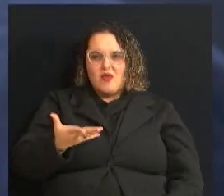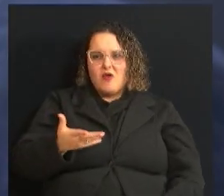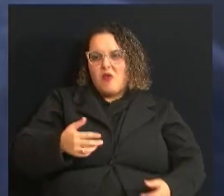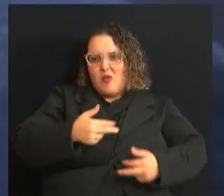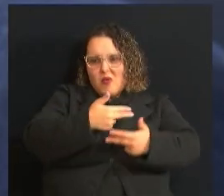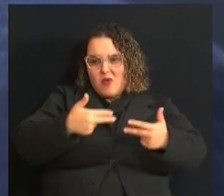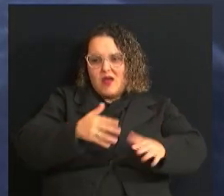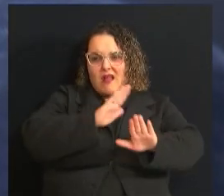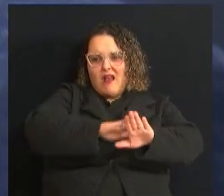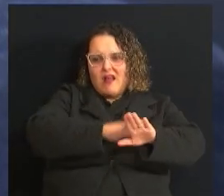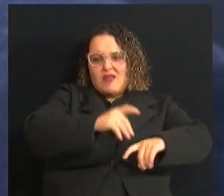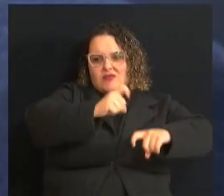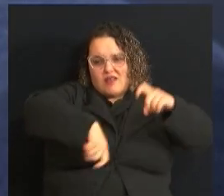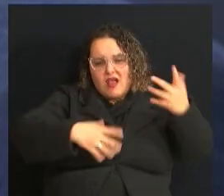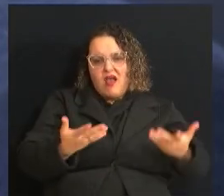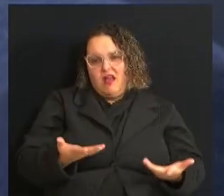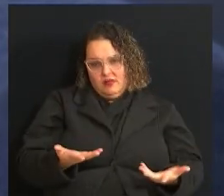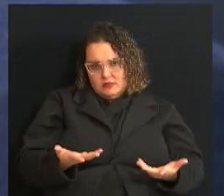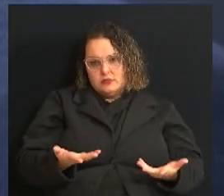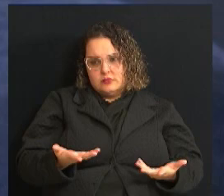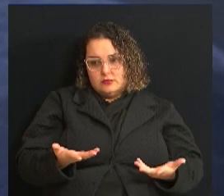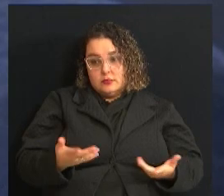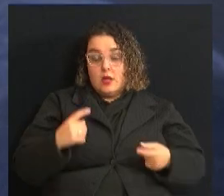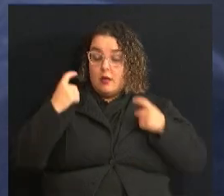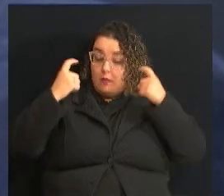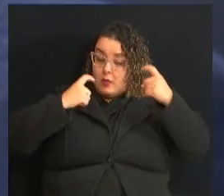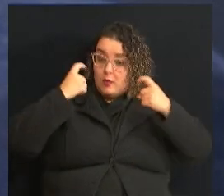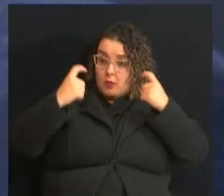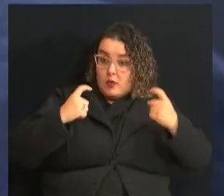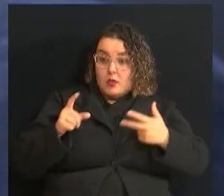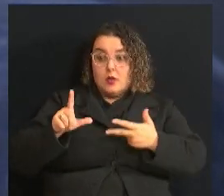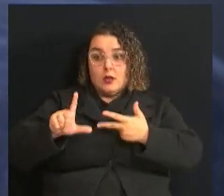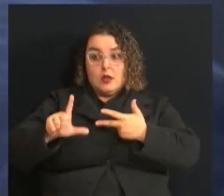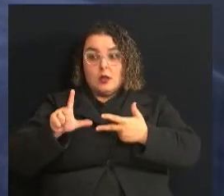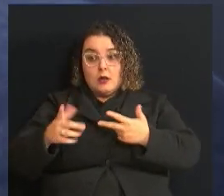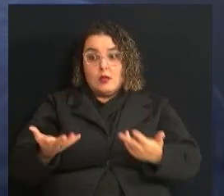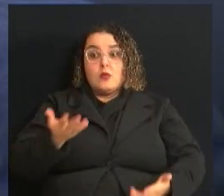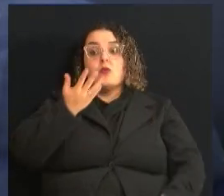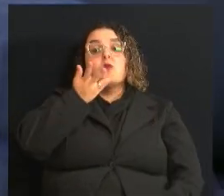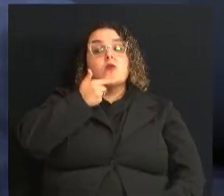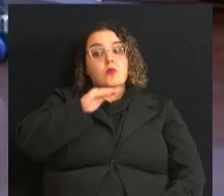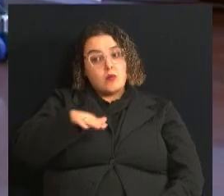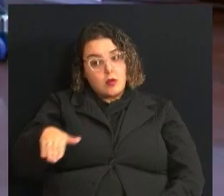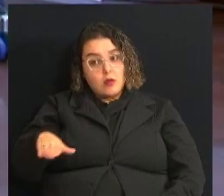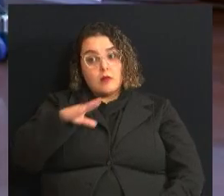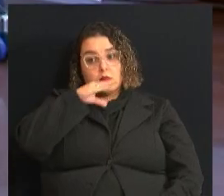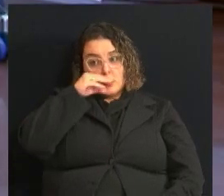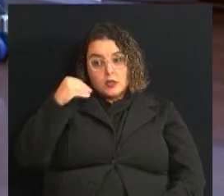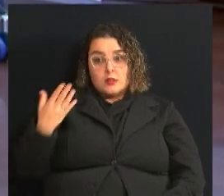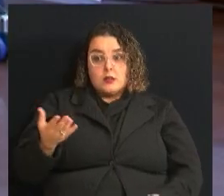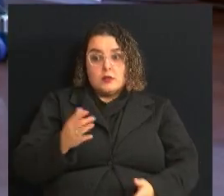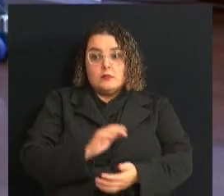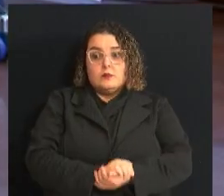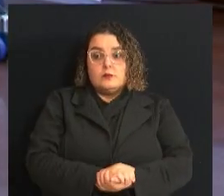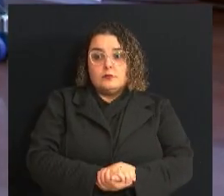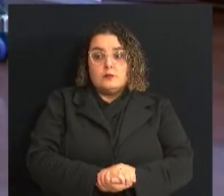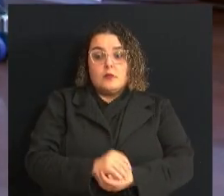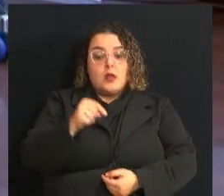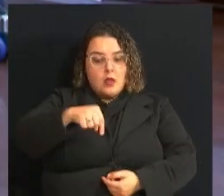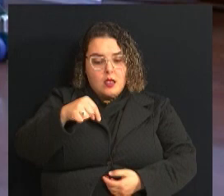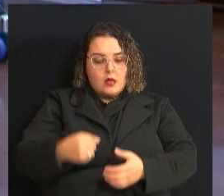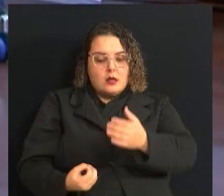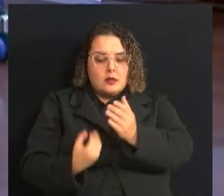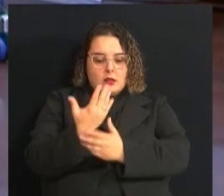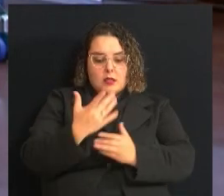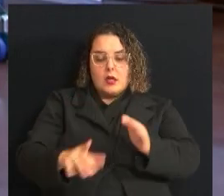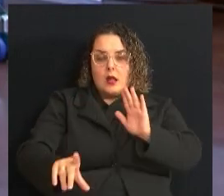Zé Carlos ainda ressaltou a preocupação do Legislativo com a infância e adolescência. Daqui que saem as leis, é aqui que nós fazemos